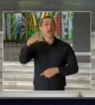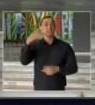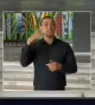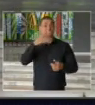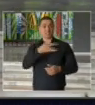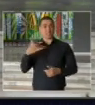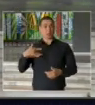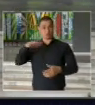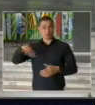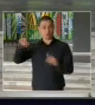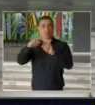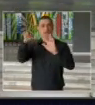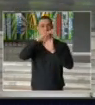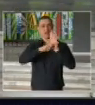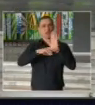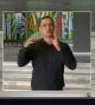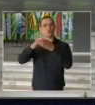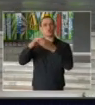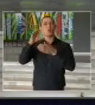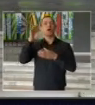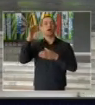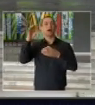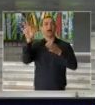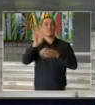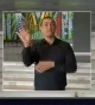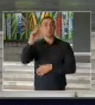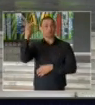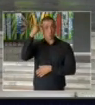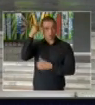clubes paulistas é o que a gente colocou no ar, né? O